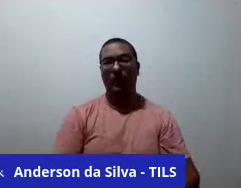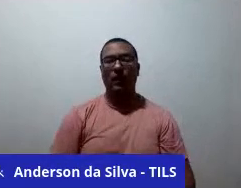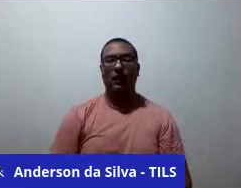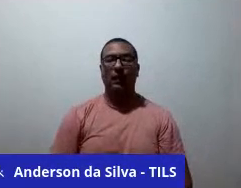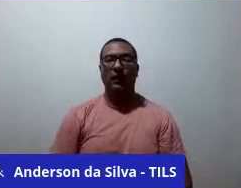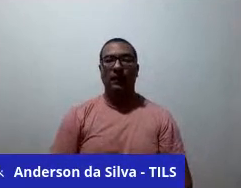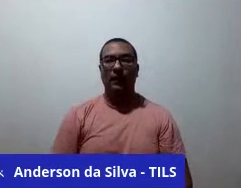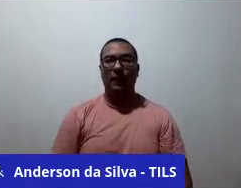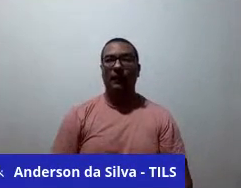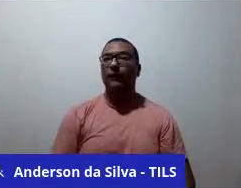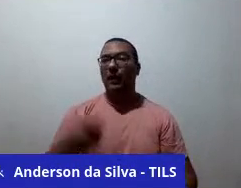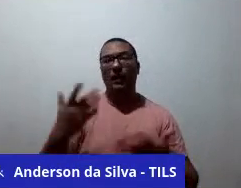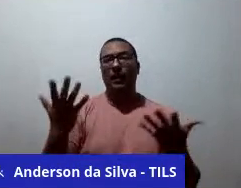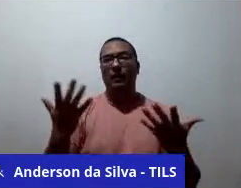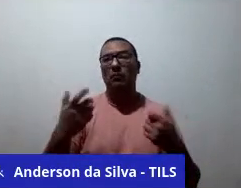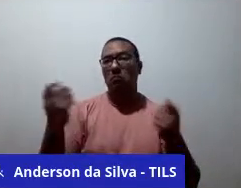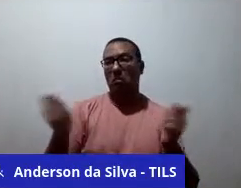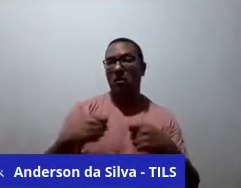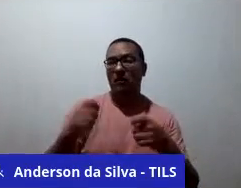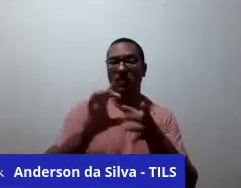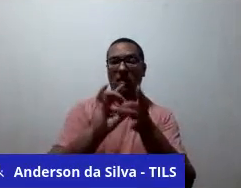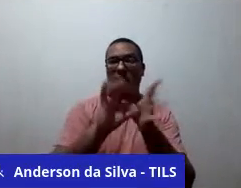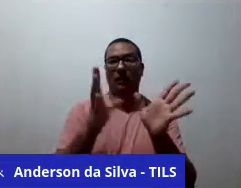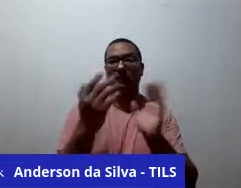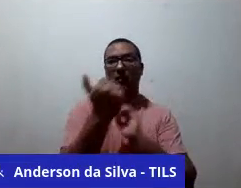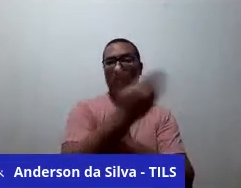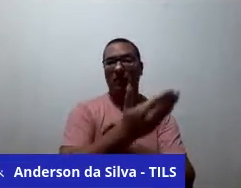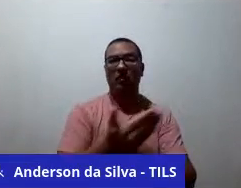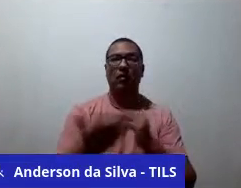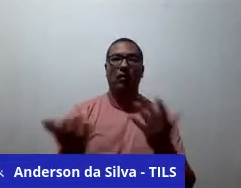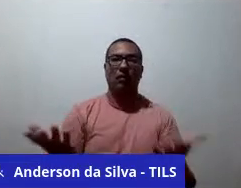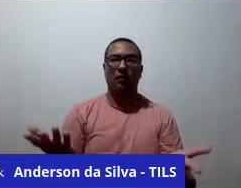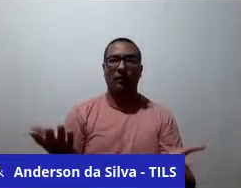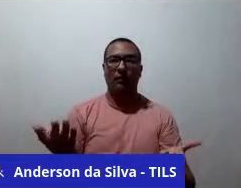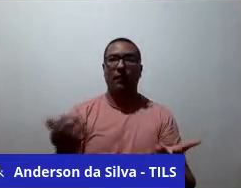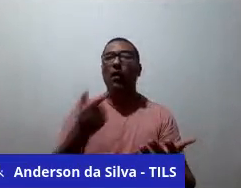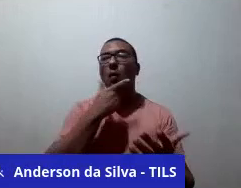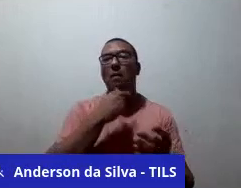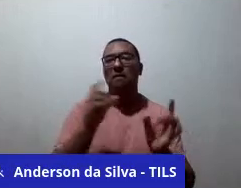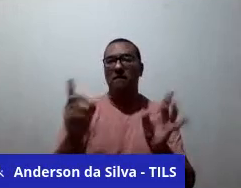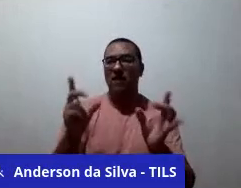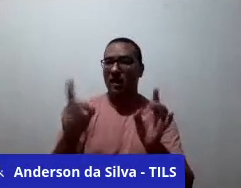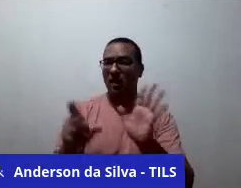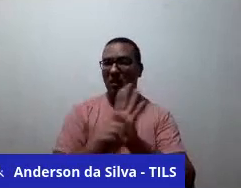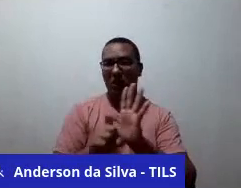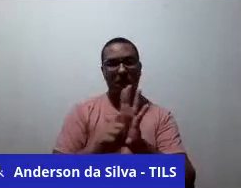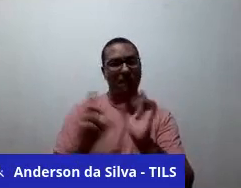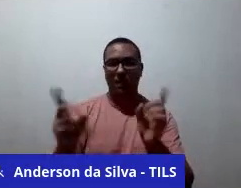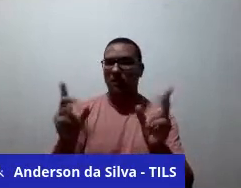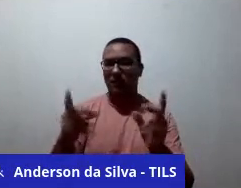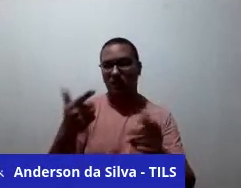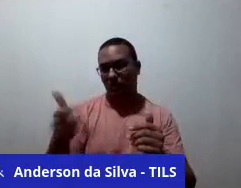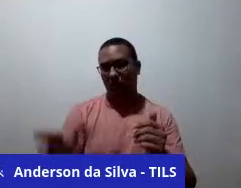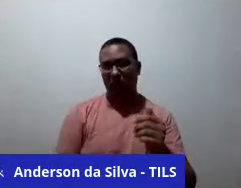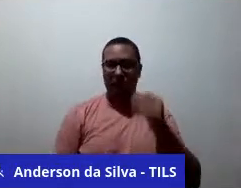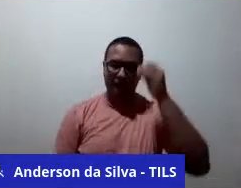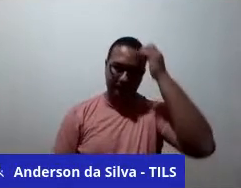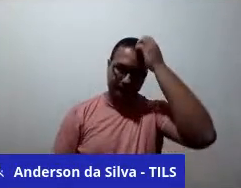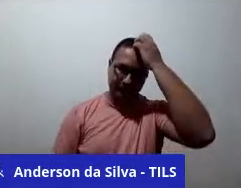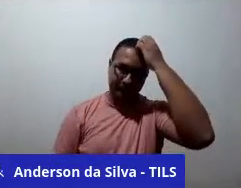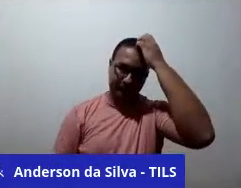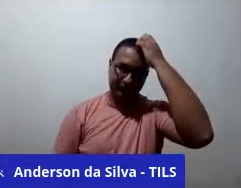a responder em liberdade. É evidente que esse traficante vai se evadir. Uma outra